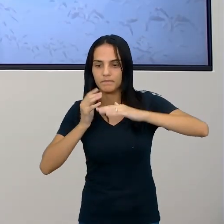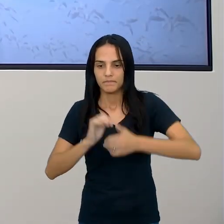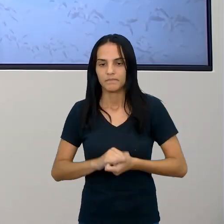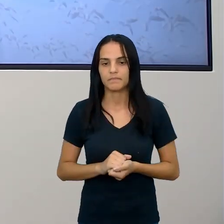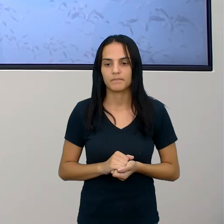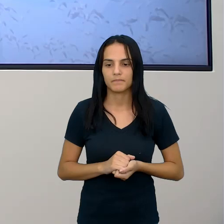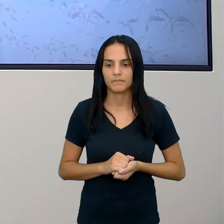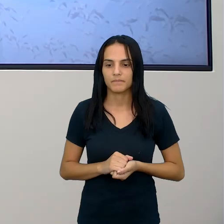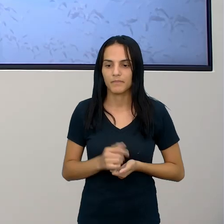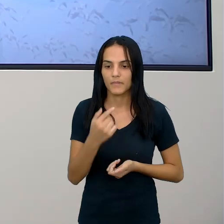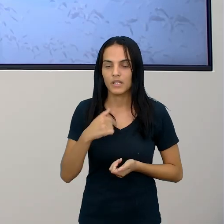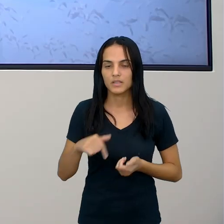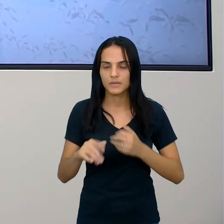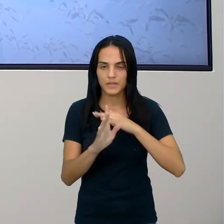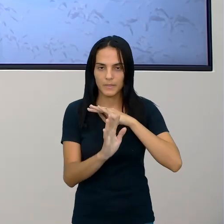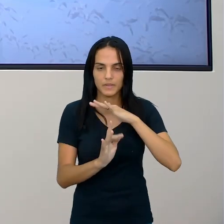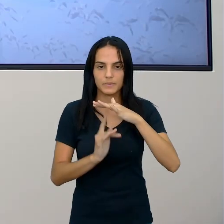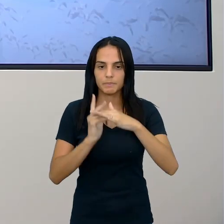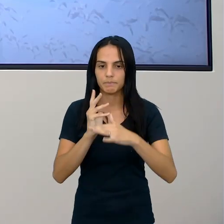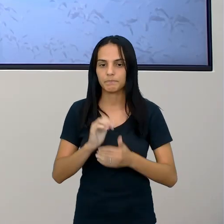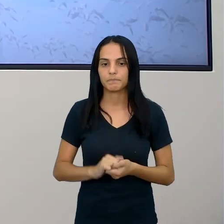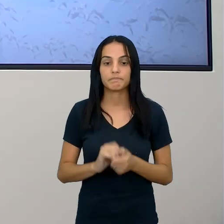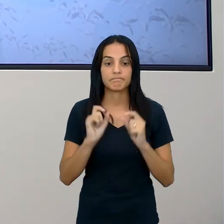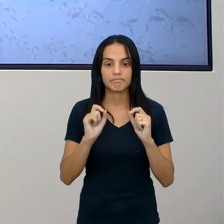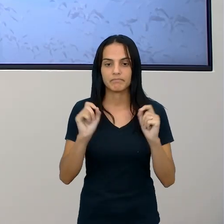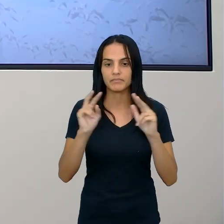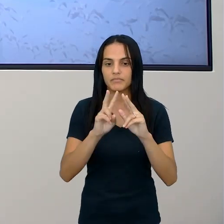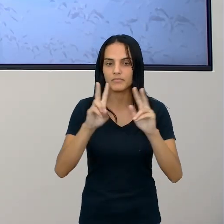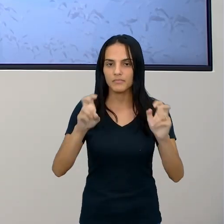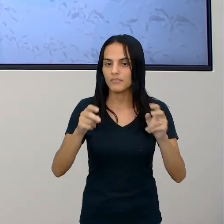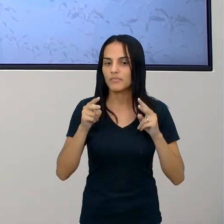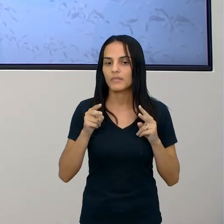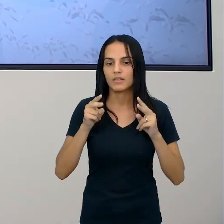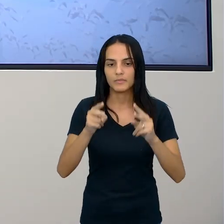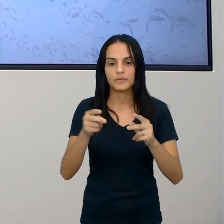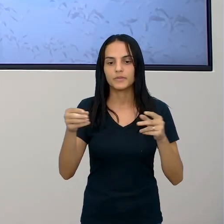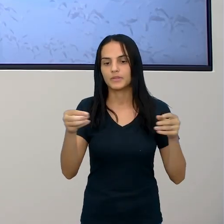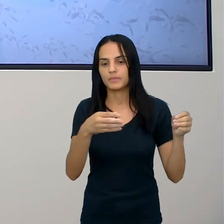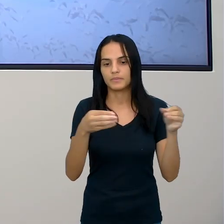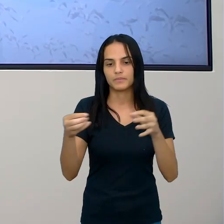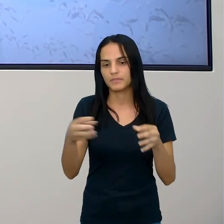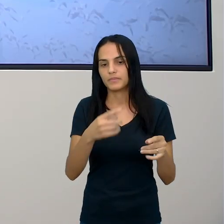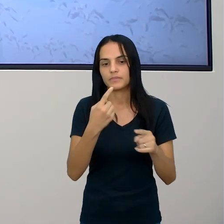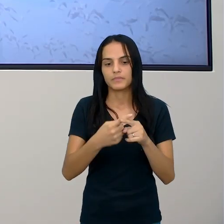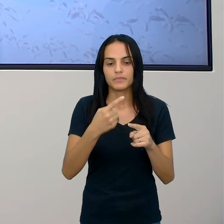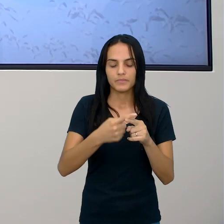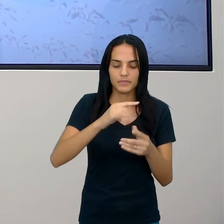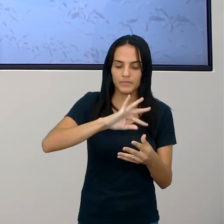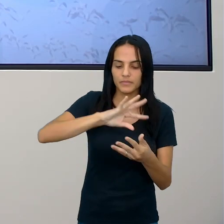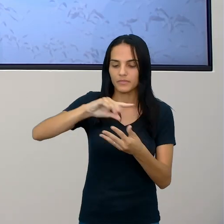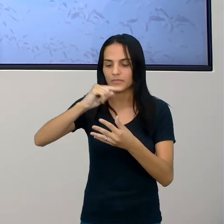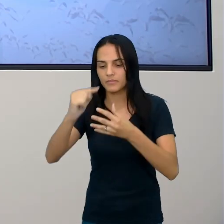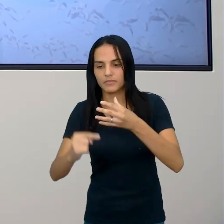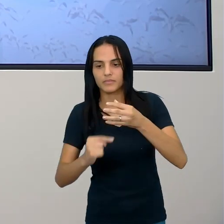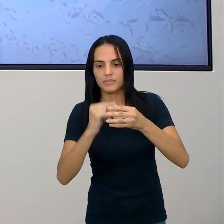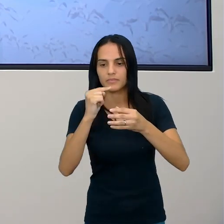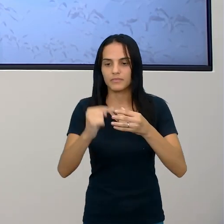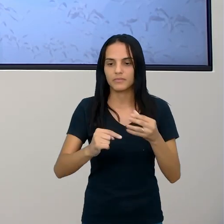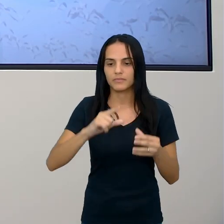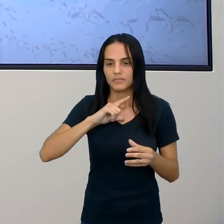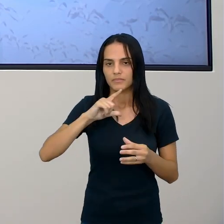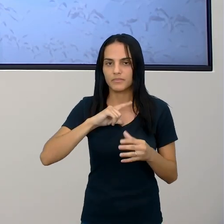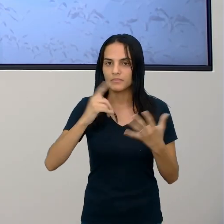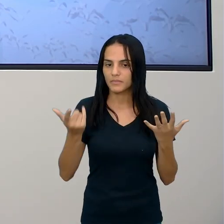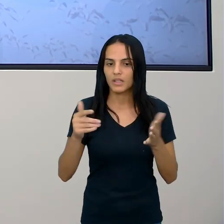das migrações, que é um assunto que sempre foi atual, porque o mundo inteiro, em todas as